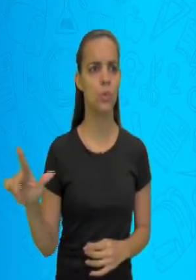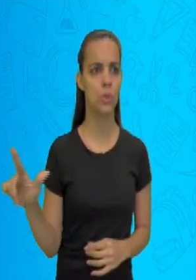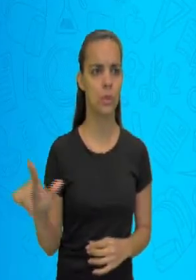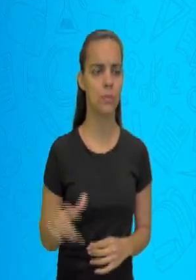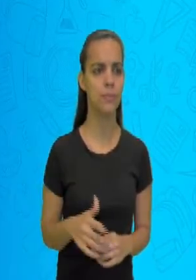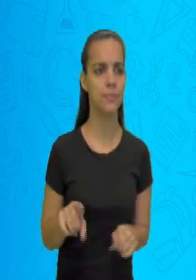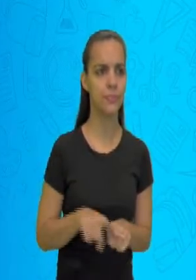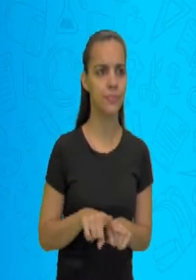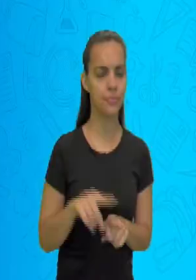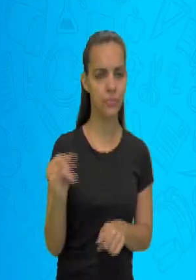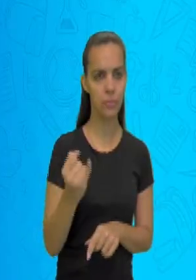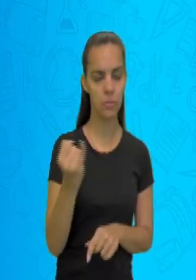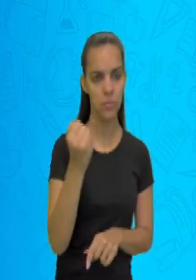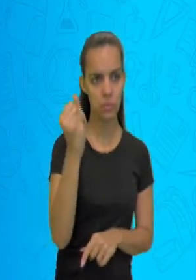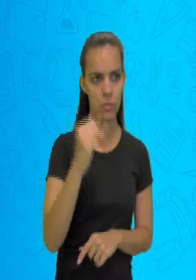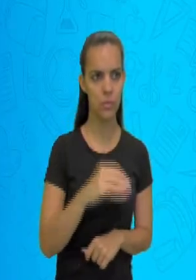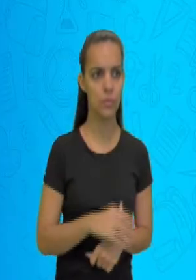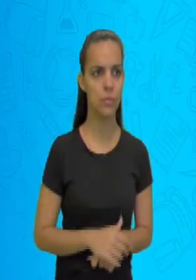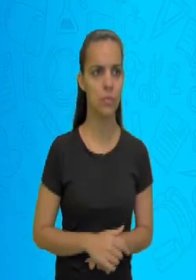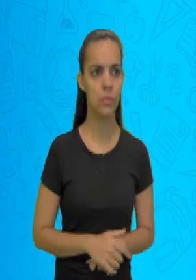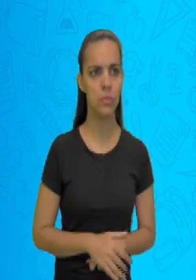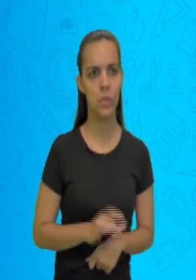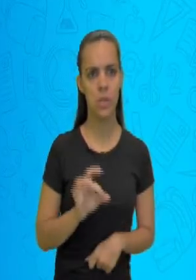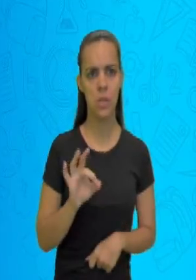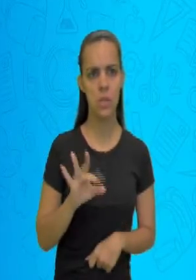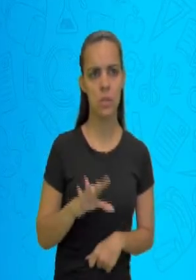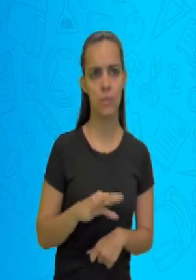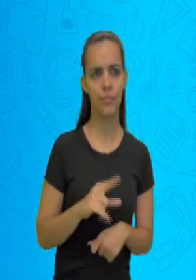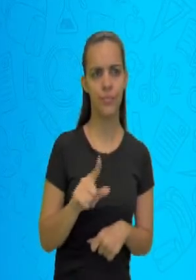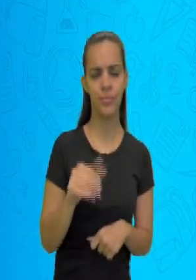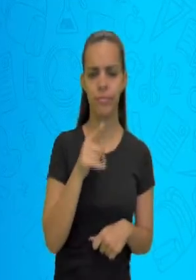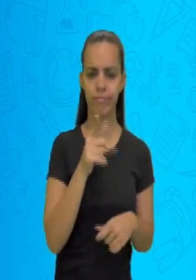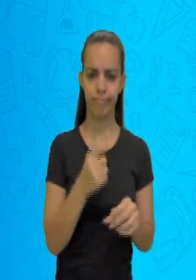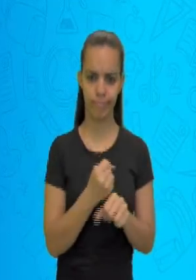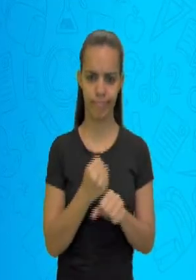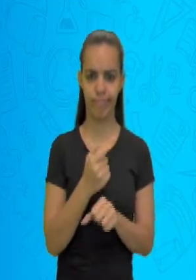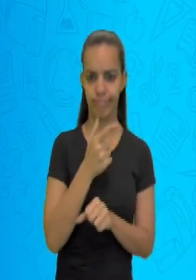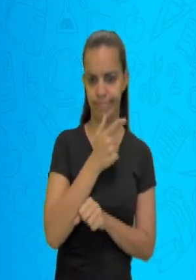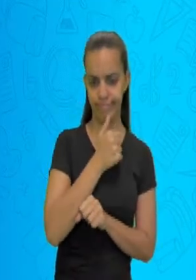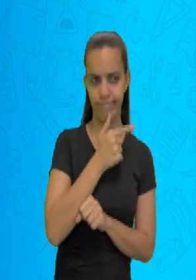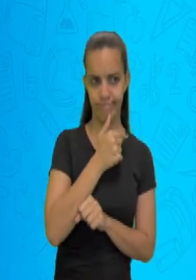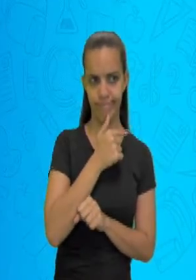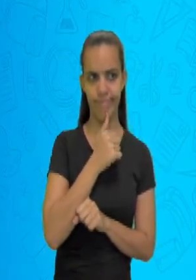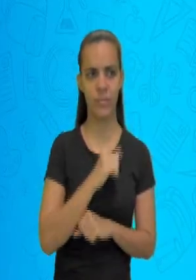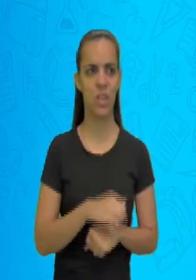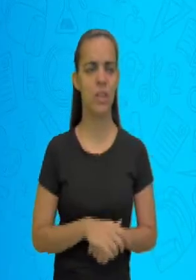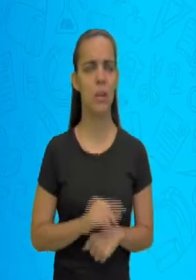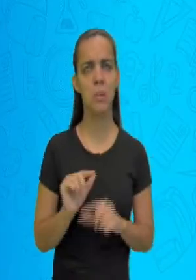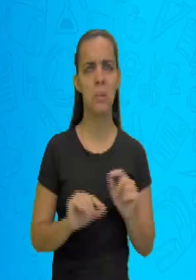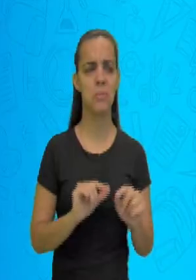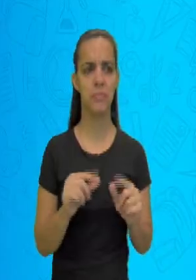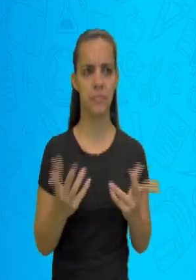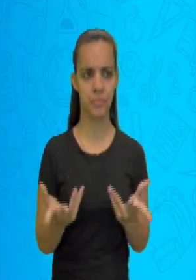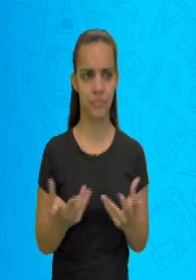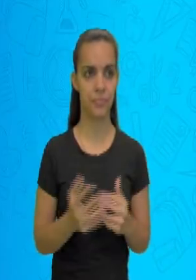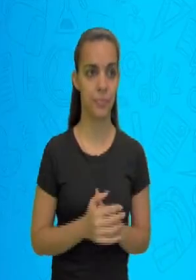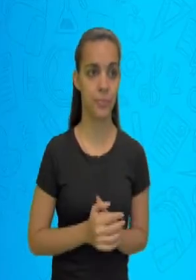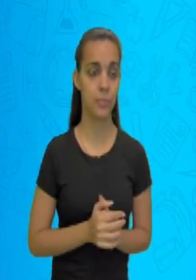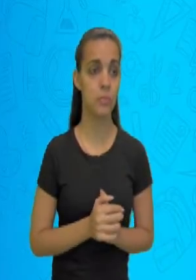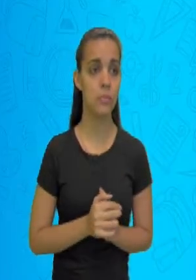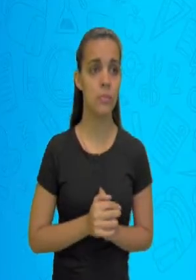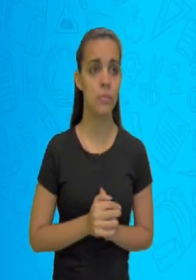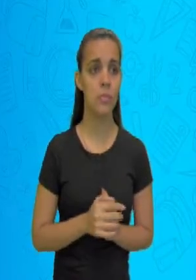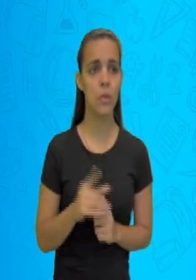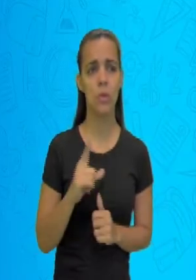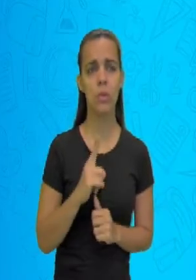devemos levar em consideração são os recursos hídricos. O que isso quer dizer? São o que